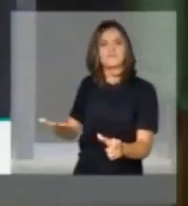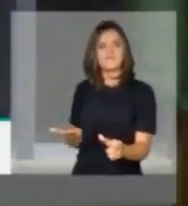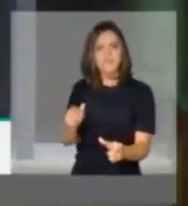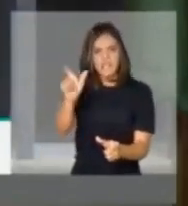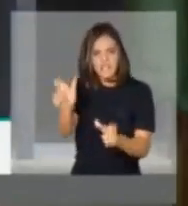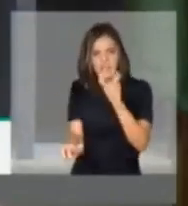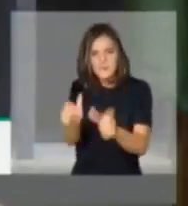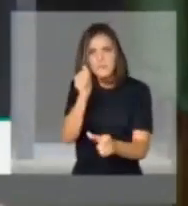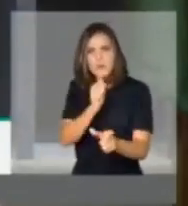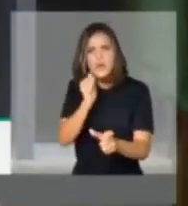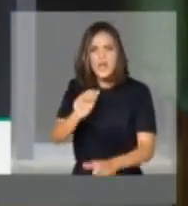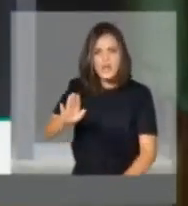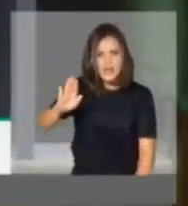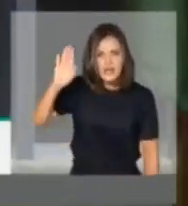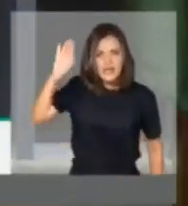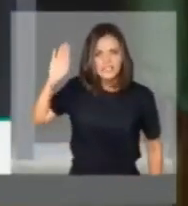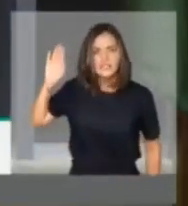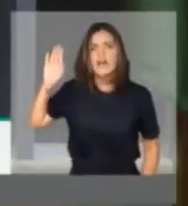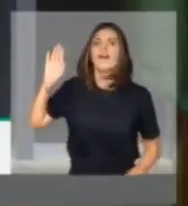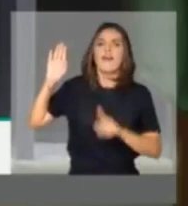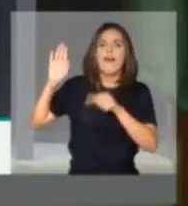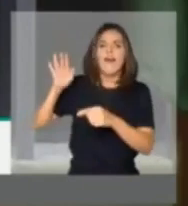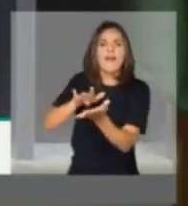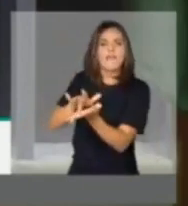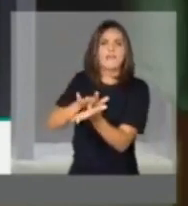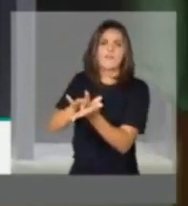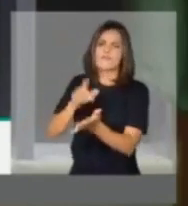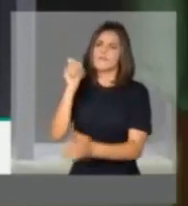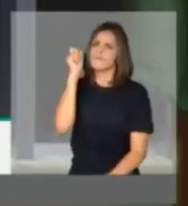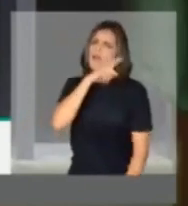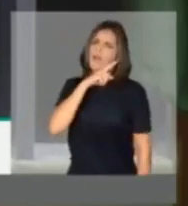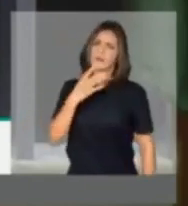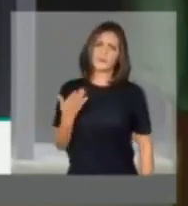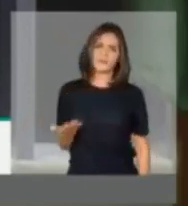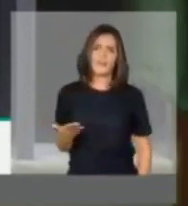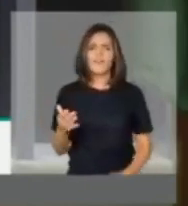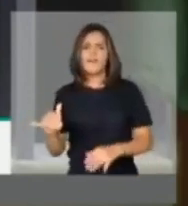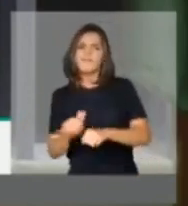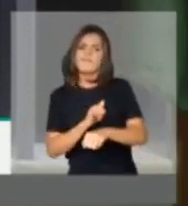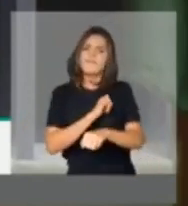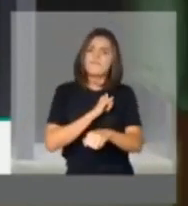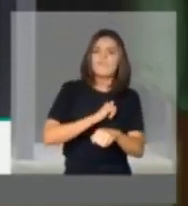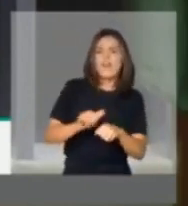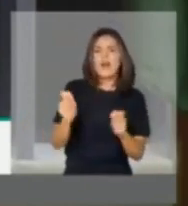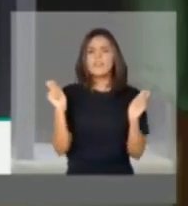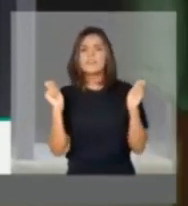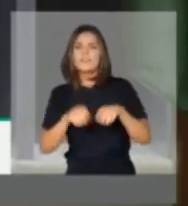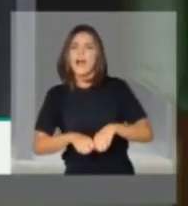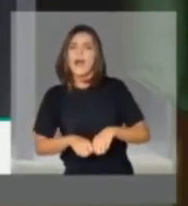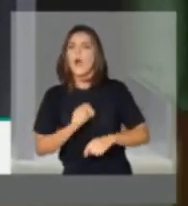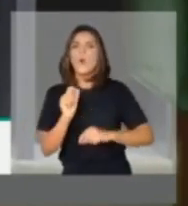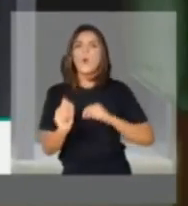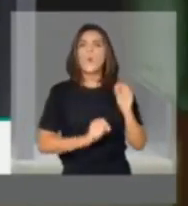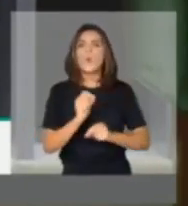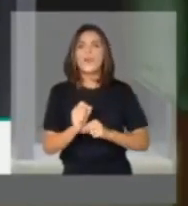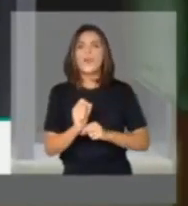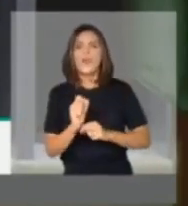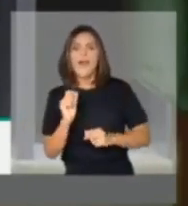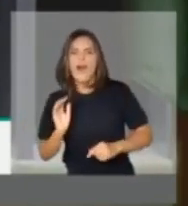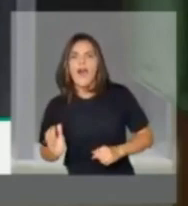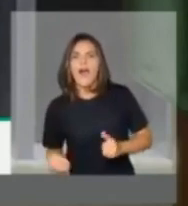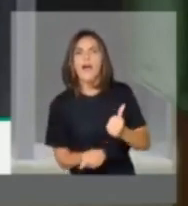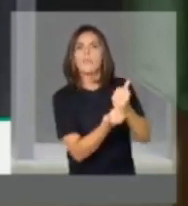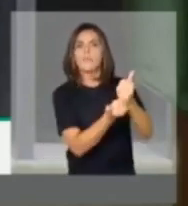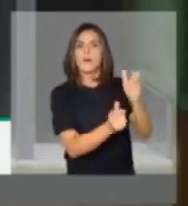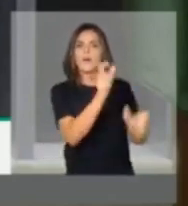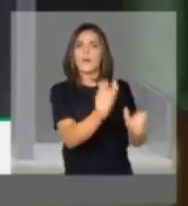candidaturas, nesse mais um minuto que eu tenho, faz de suas candidaturas um jeitinho para poder endossar candidaturas de homens ou